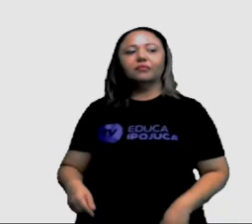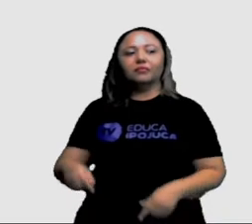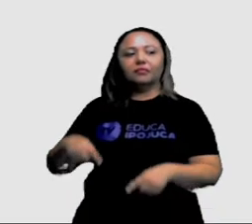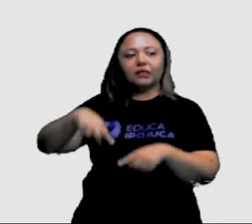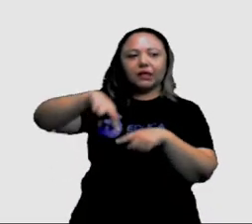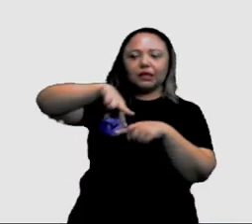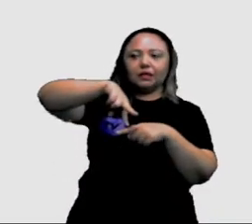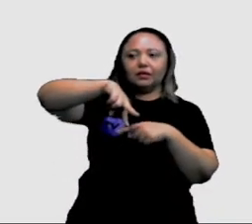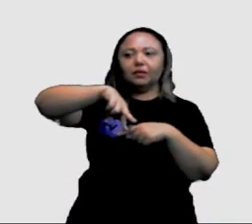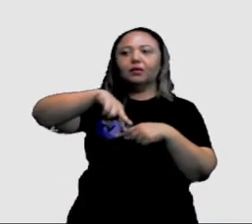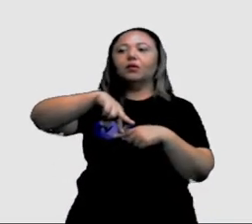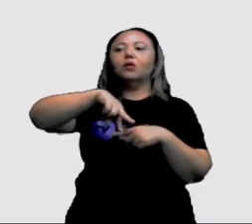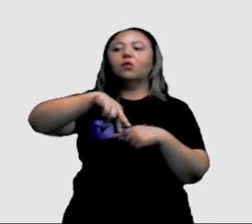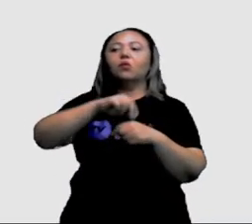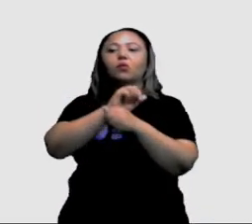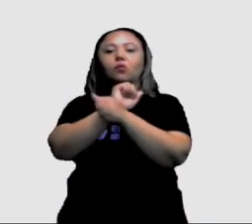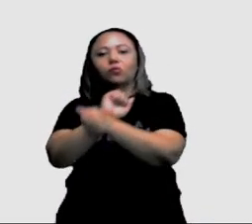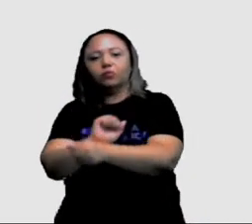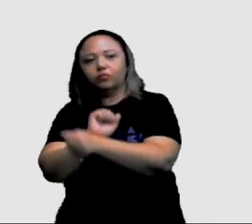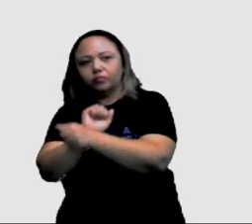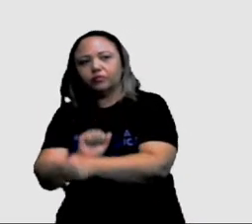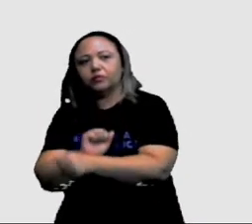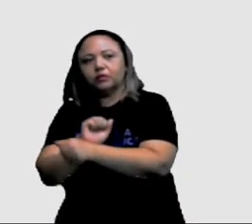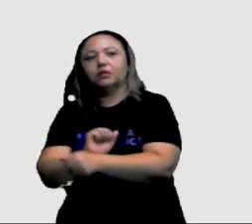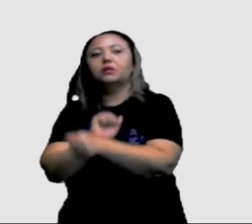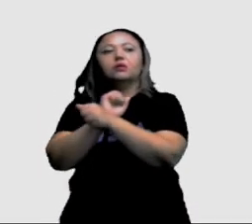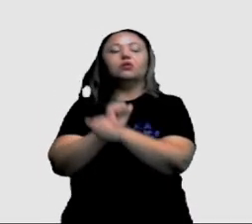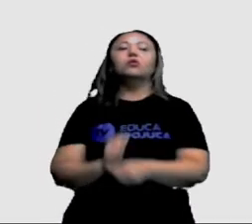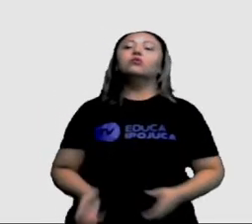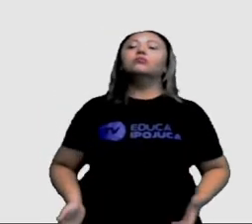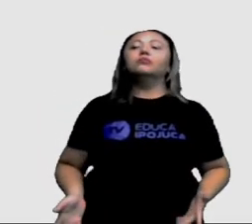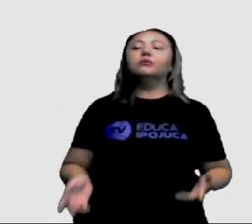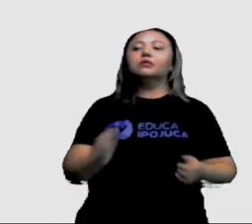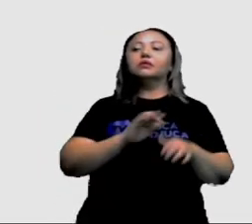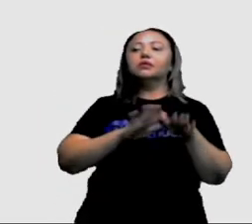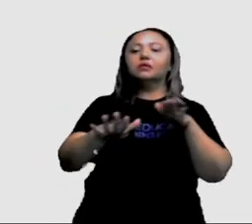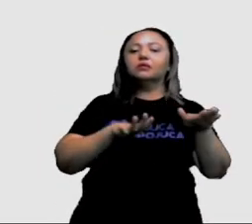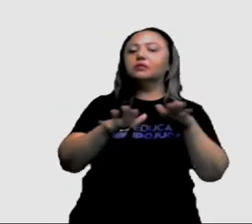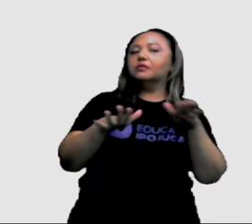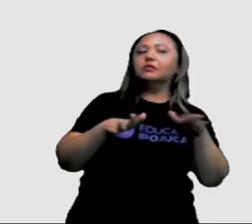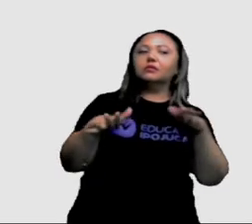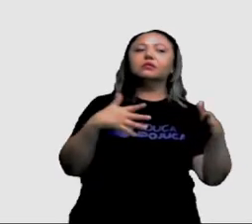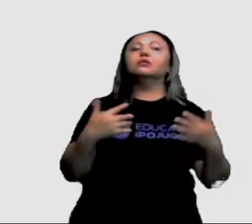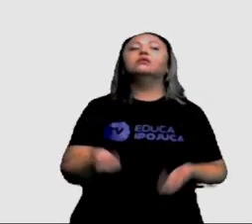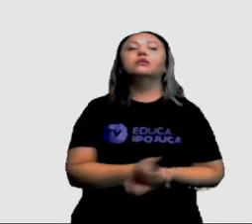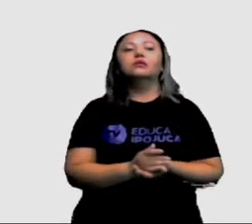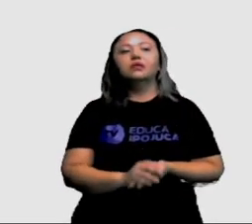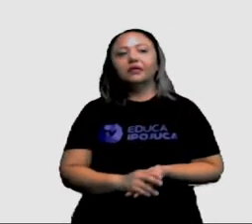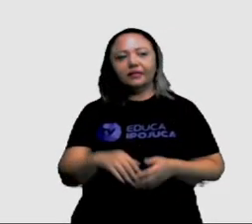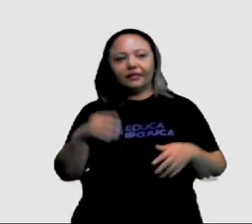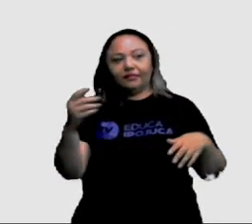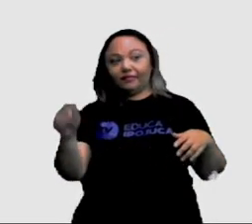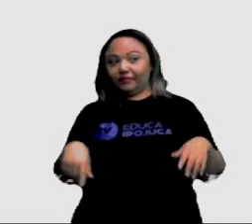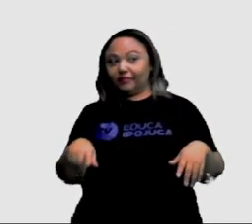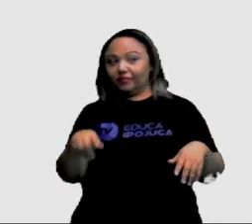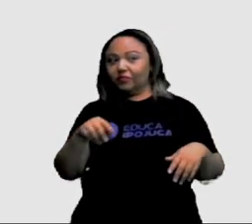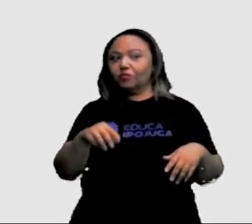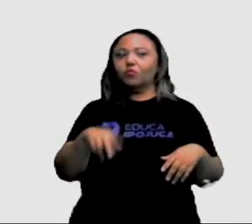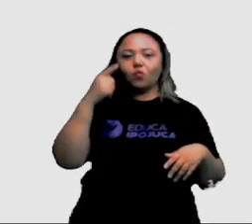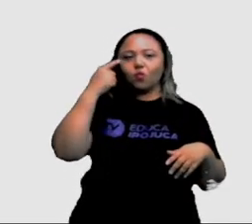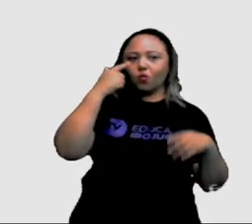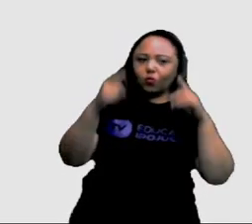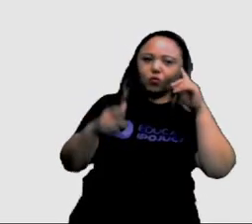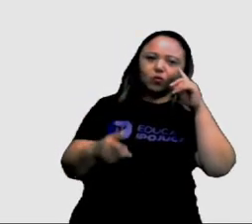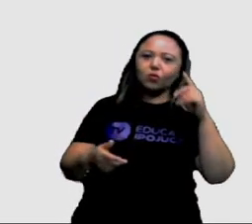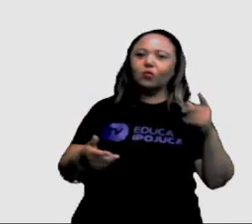equilíbrio mecânico, ou seja, um equilíbrio em movimento, tá? Vai atuar ali no equilíbrio o olho,